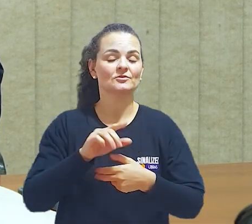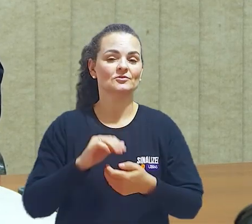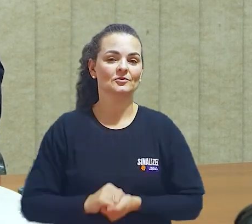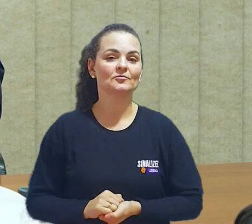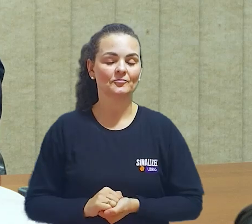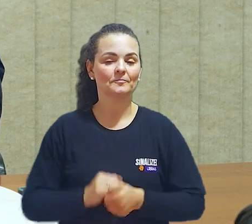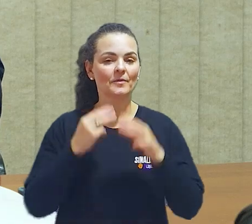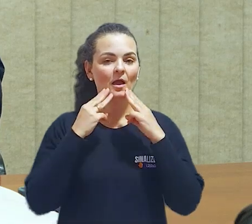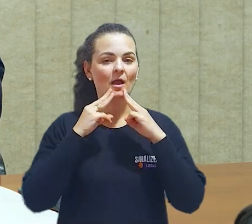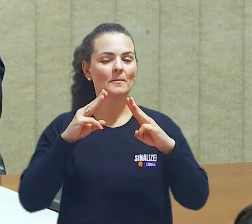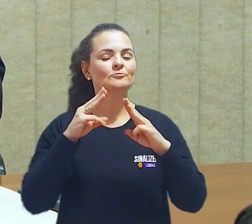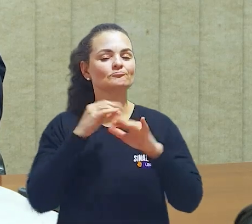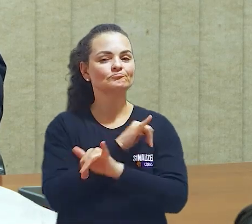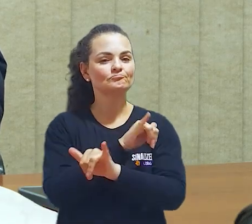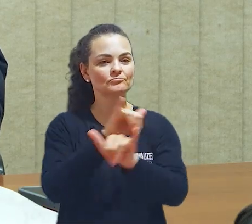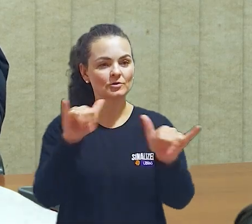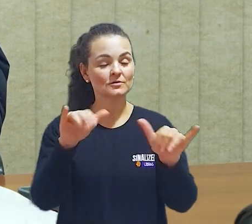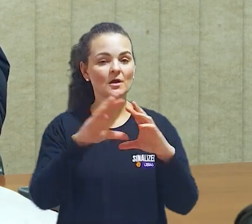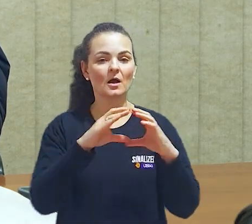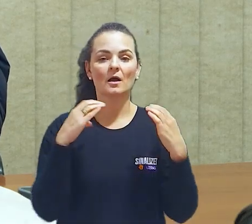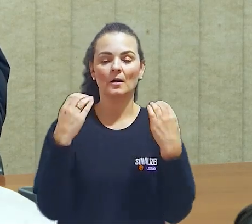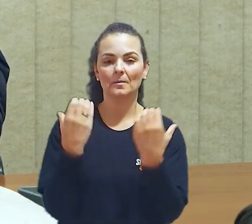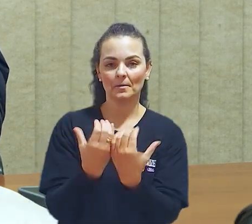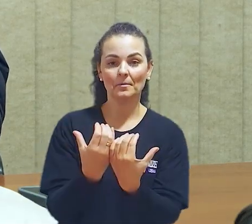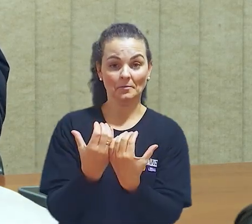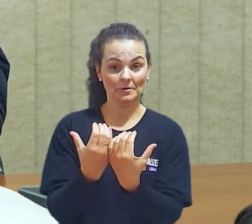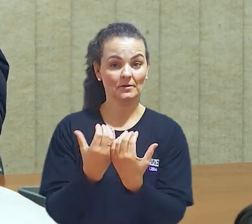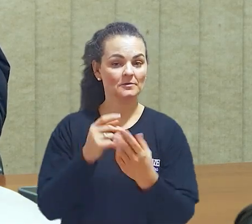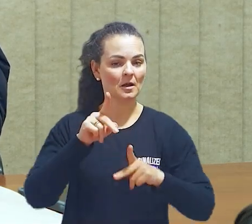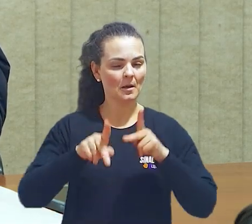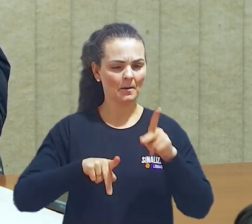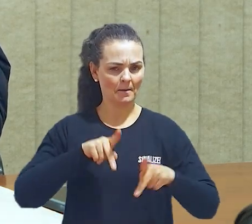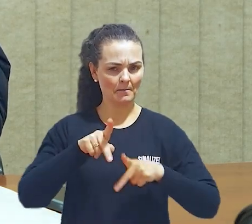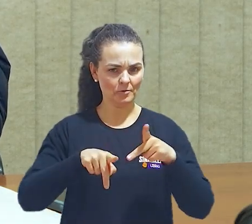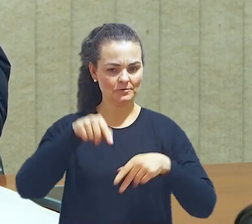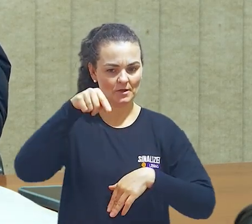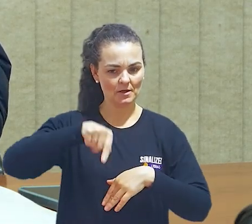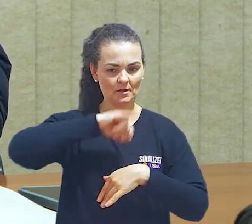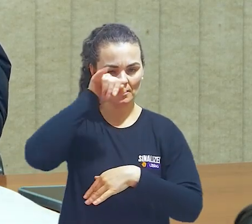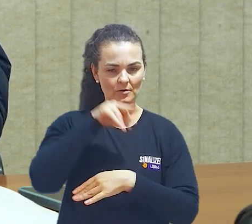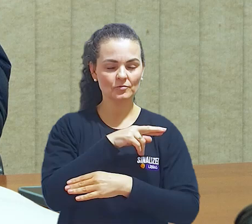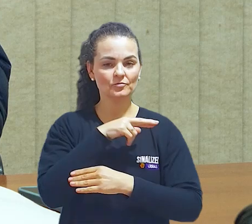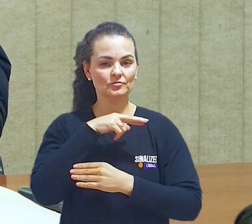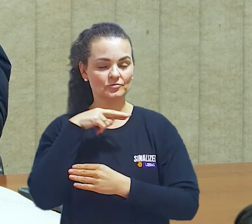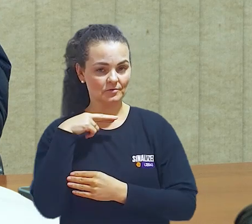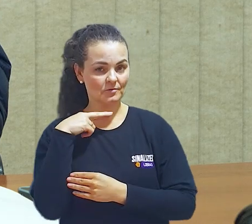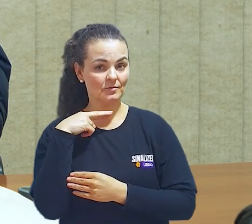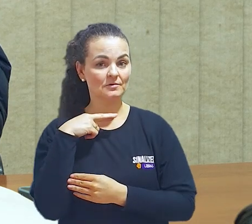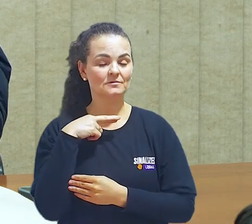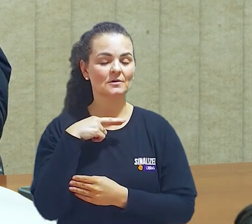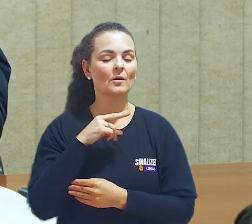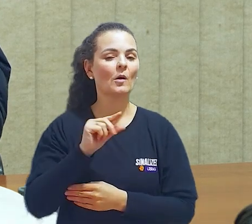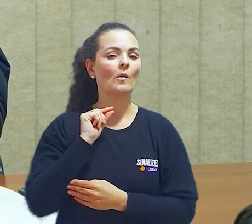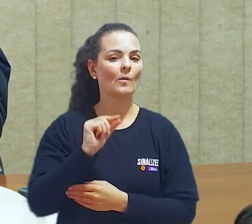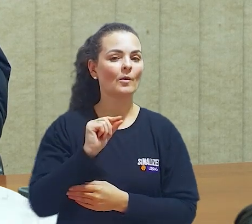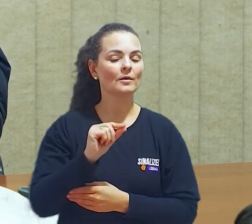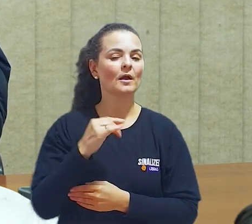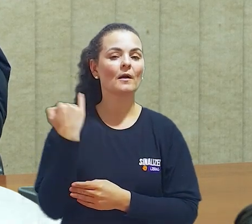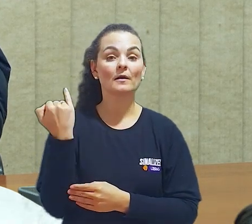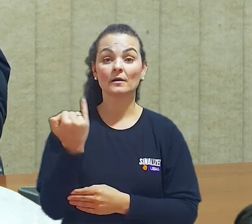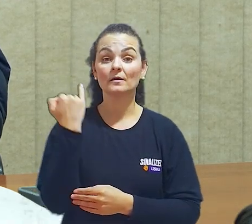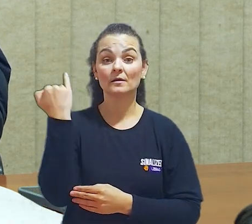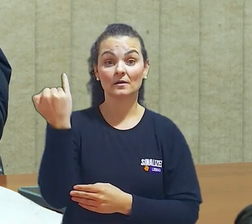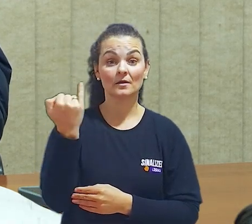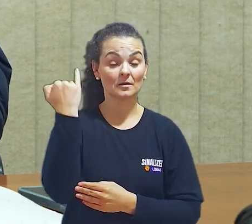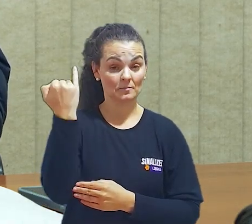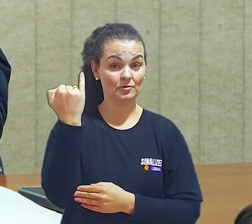quero transmitir para a comunidade, para a população aqui de Jaraguá do Sul, é que há importância